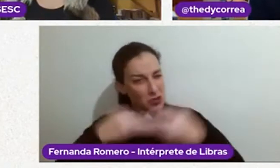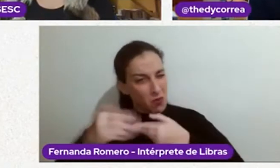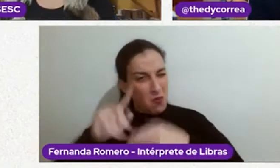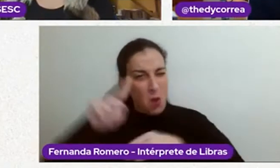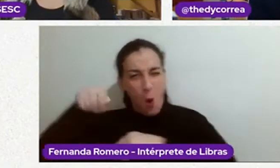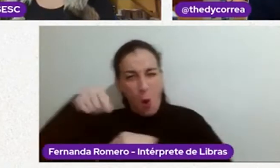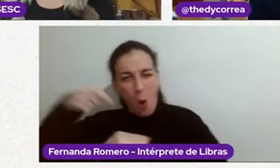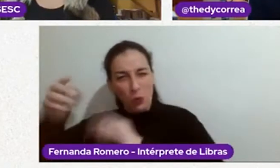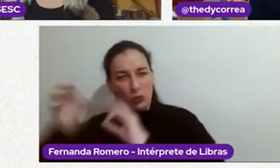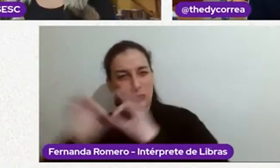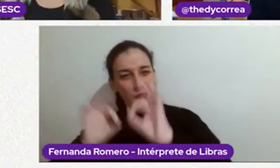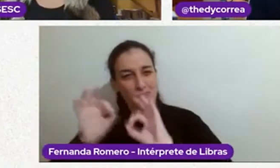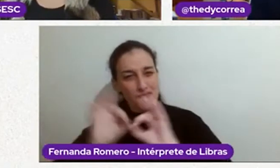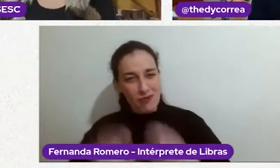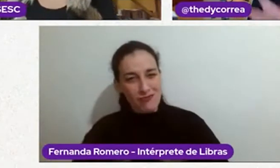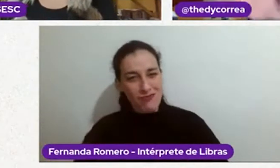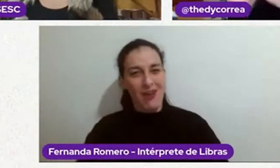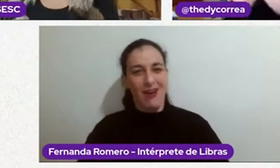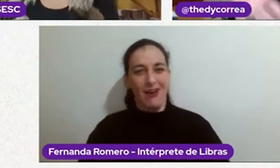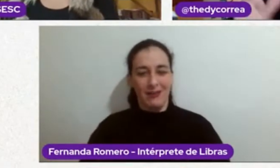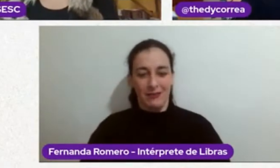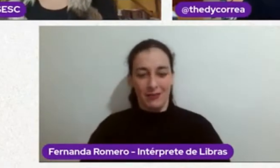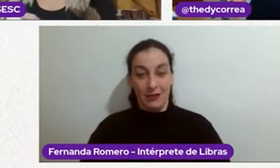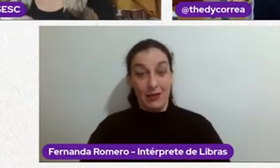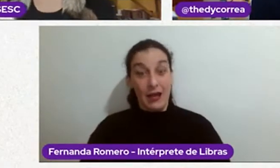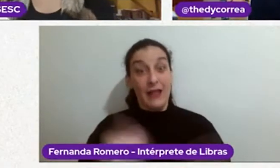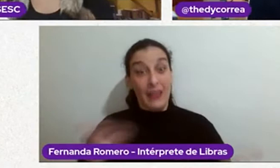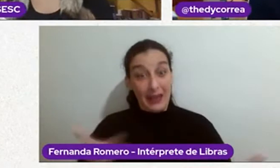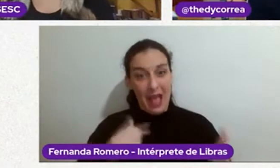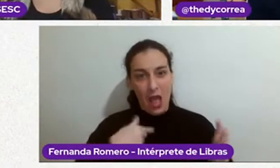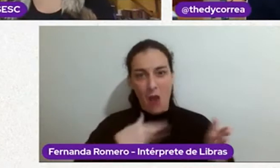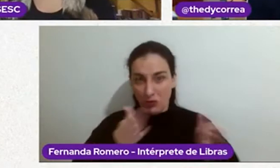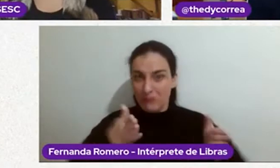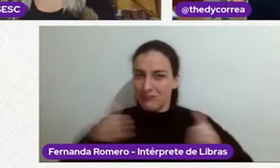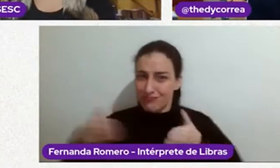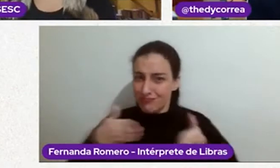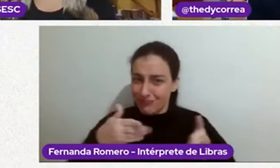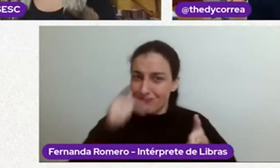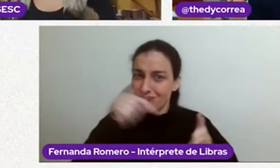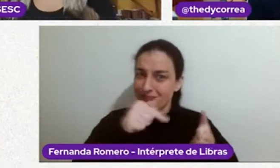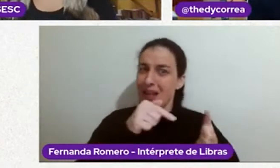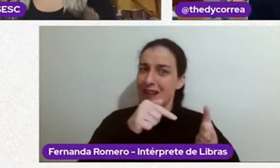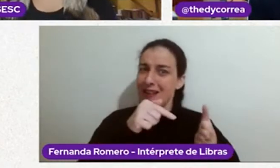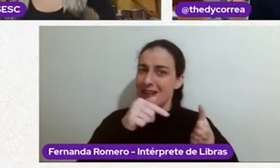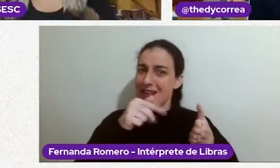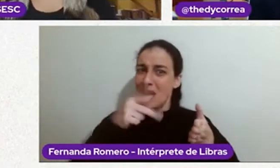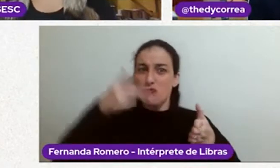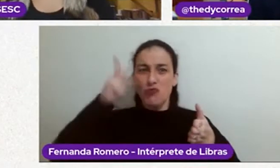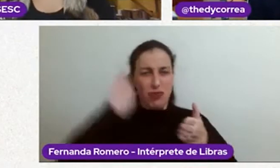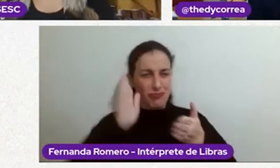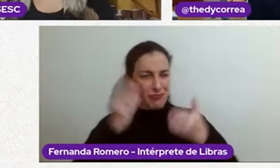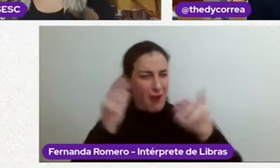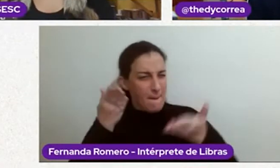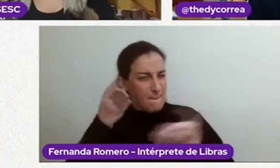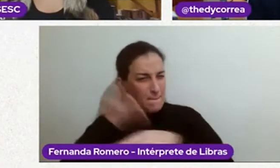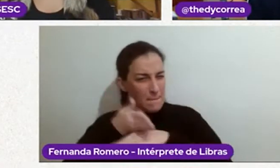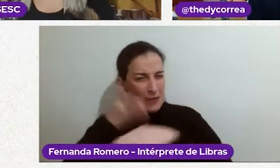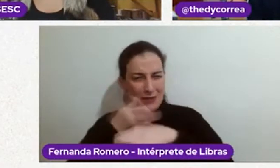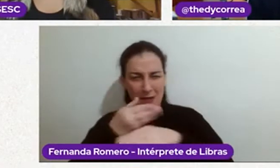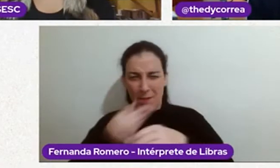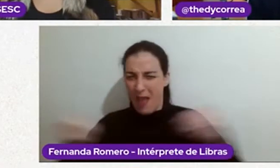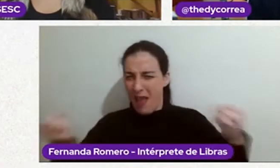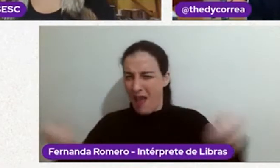projetos, e aí que acabou que eu comecei a enveredar por esse caminho dos quadrinhos. Participei de eventos grandes, como